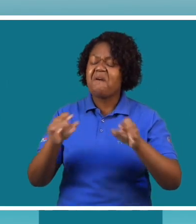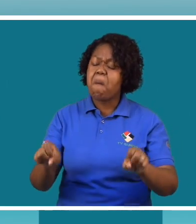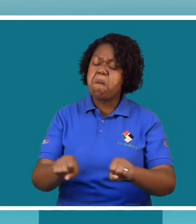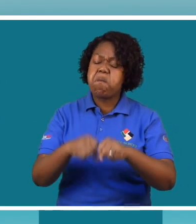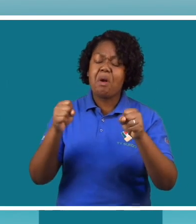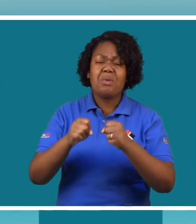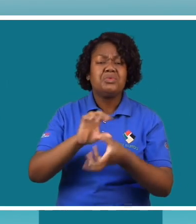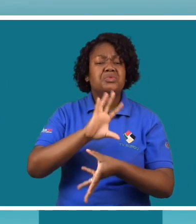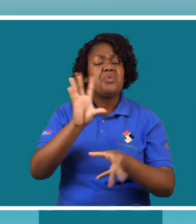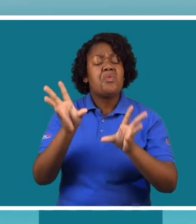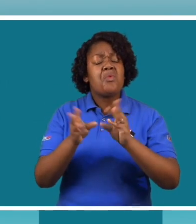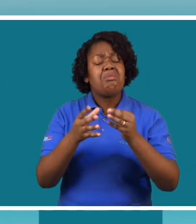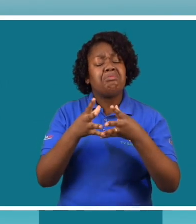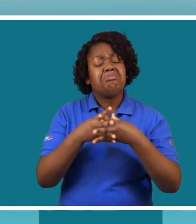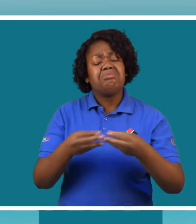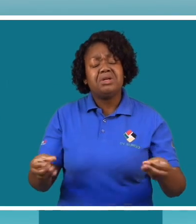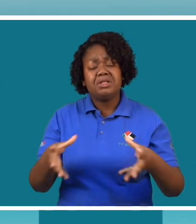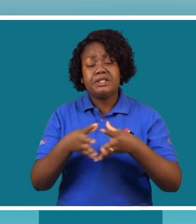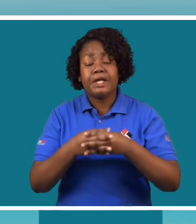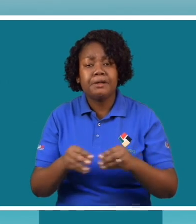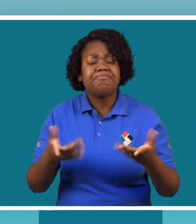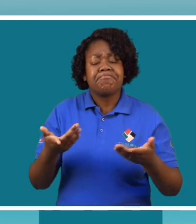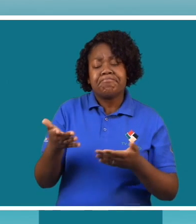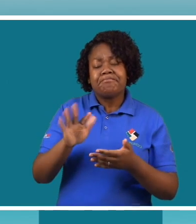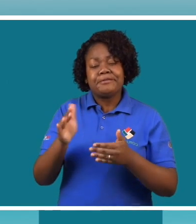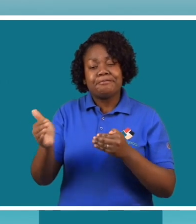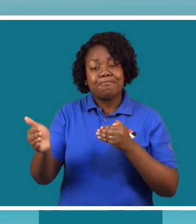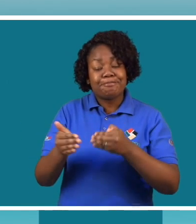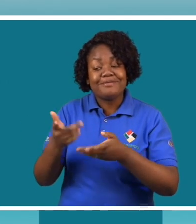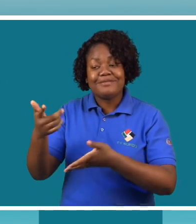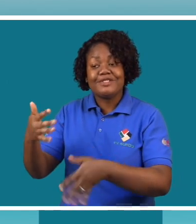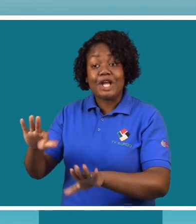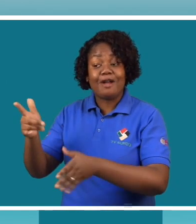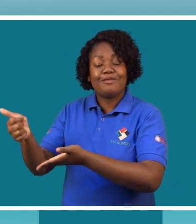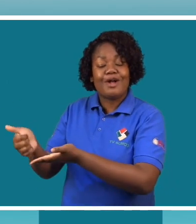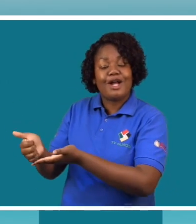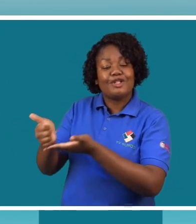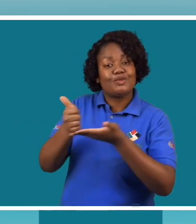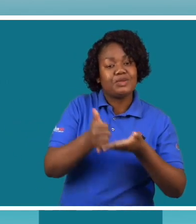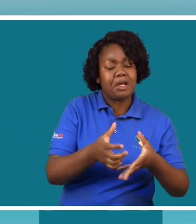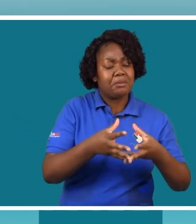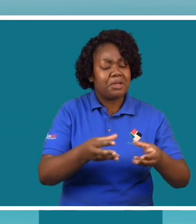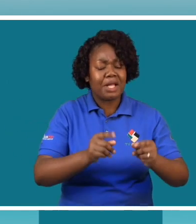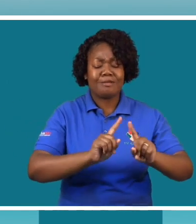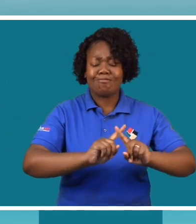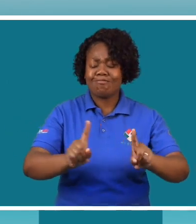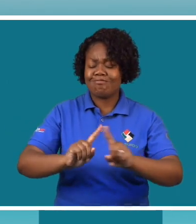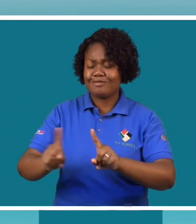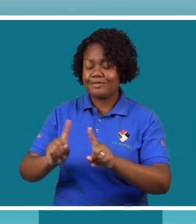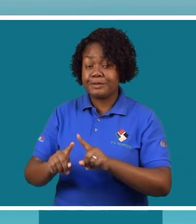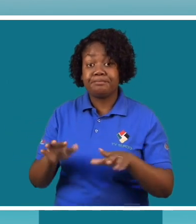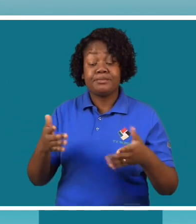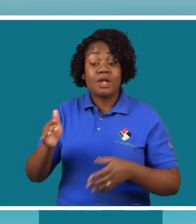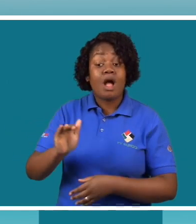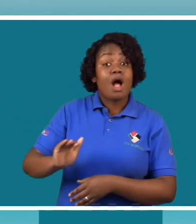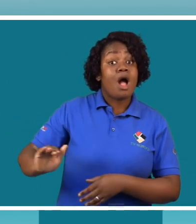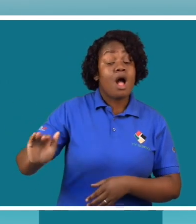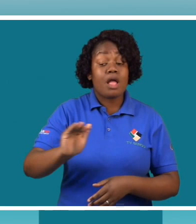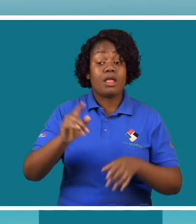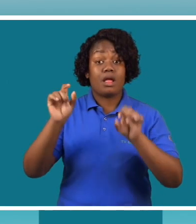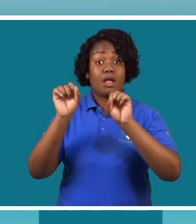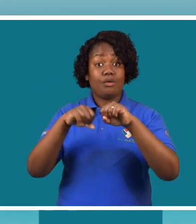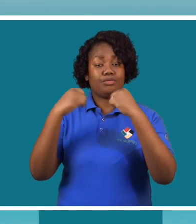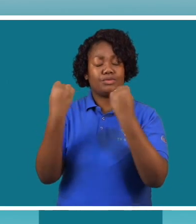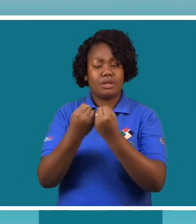de higiene, para ajudar os seus atletas a minimizarem os efeitos causados pelo ciclone Idai, que abalou